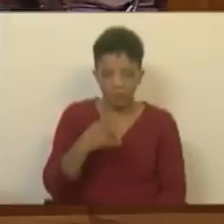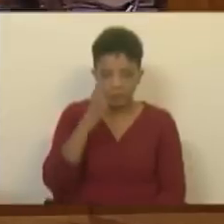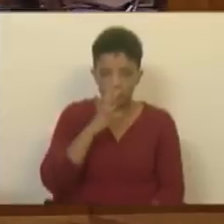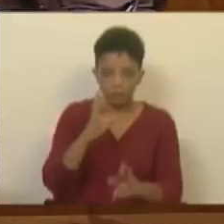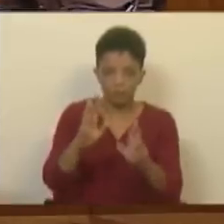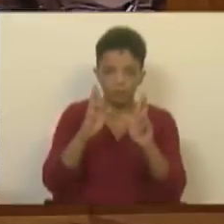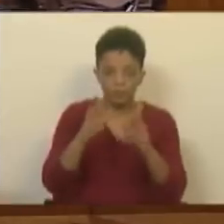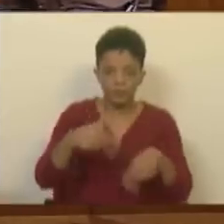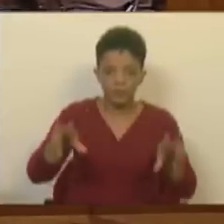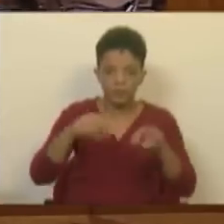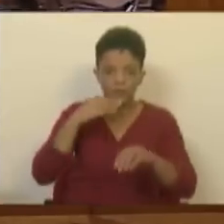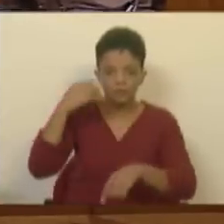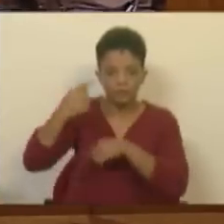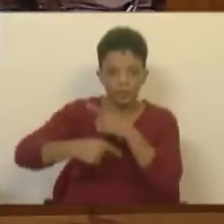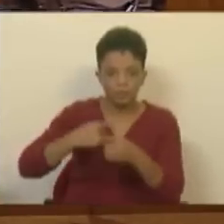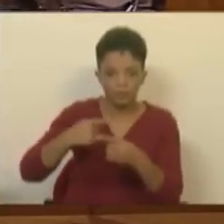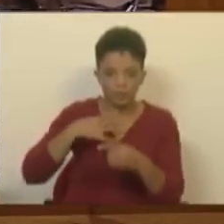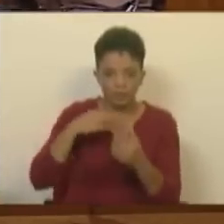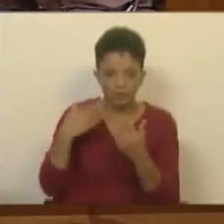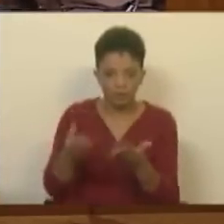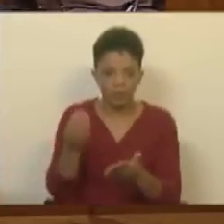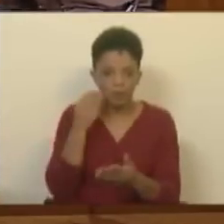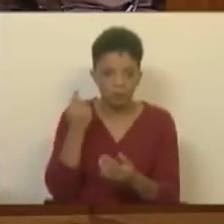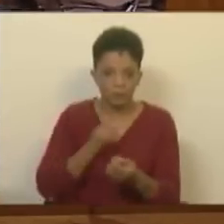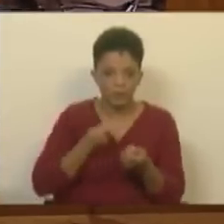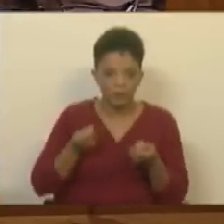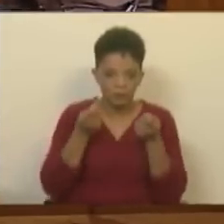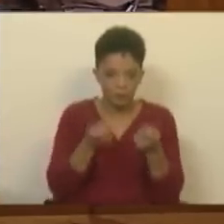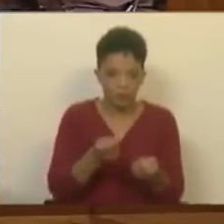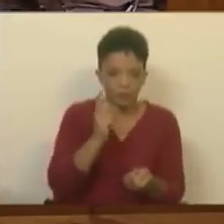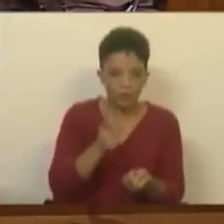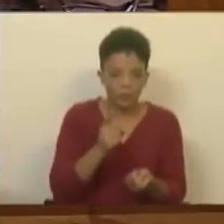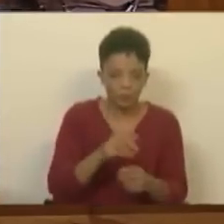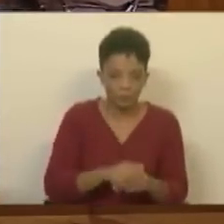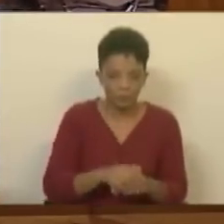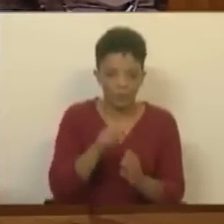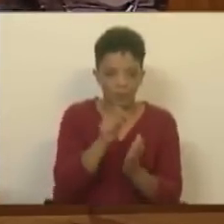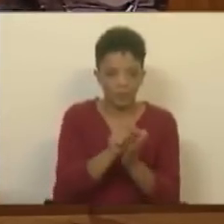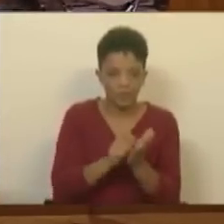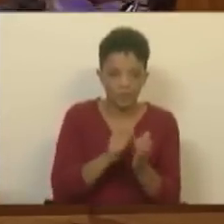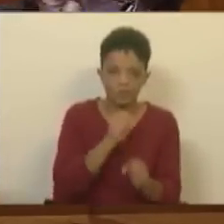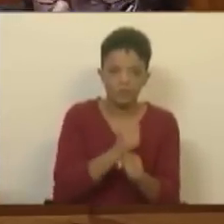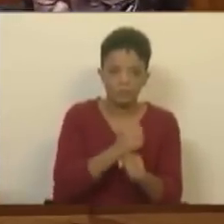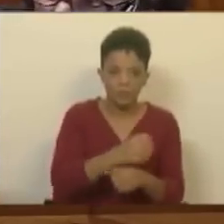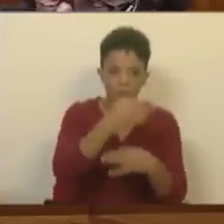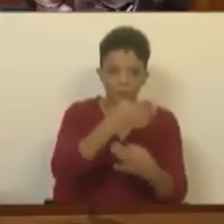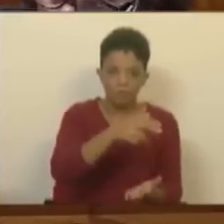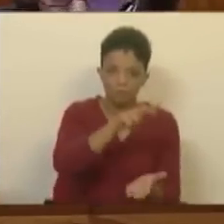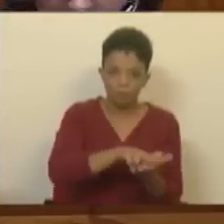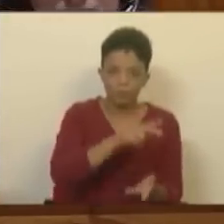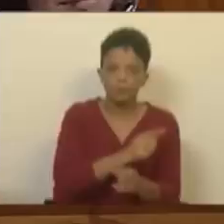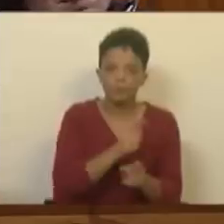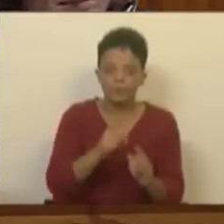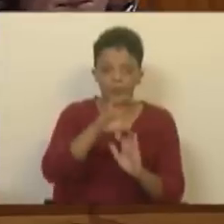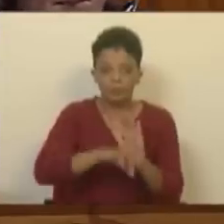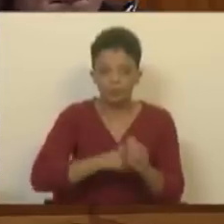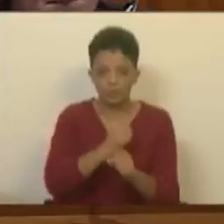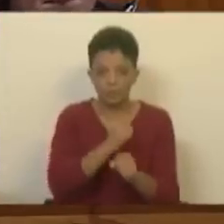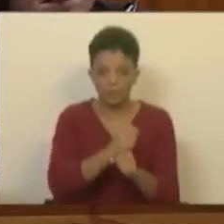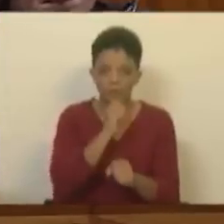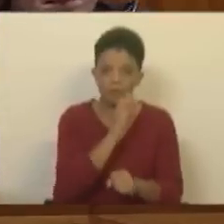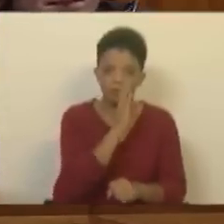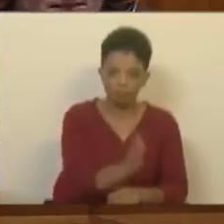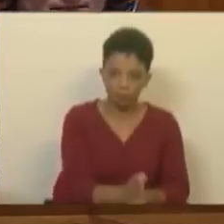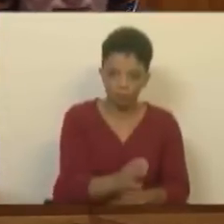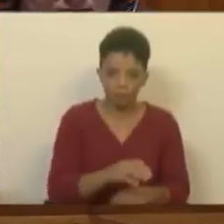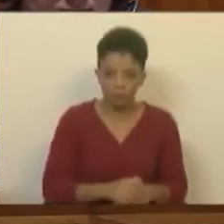queremos dar esperança às novas gerações nós temos que investir simultaneamente na aprovação da agenda do trabalho Digno Para que factas condições do trabalho sejam